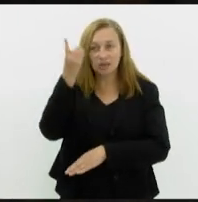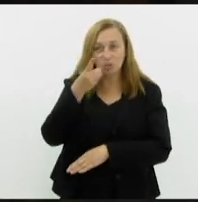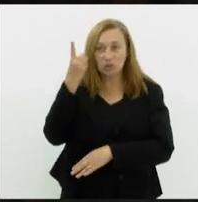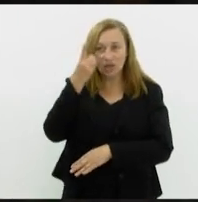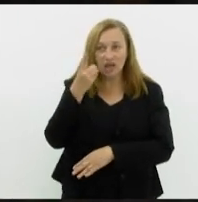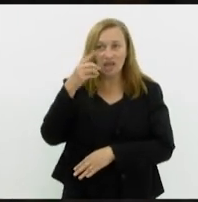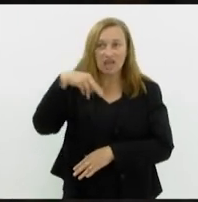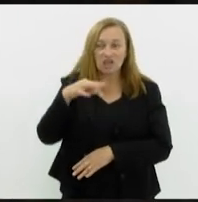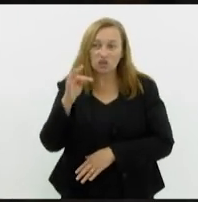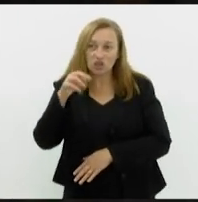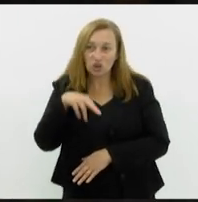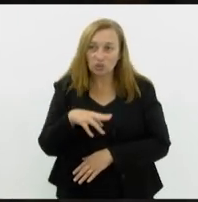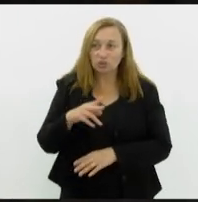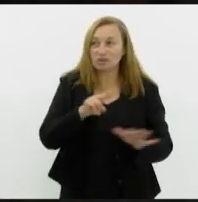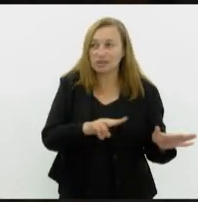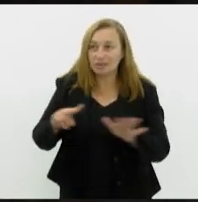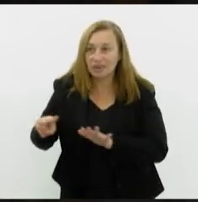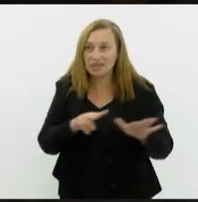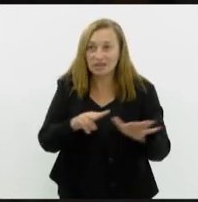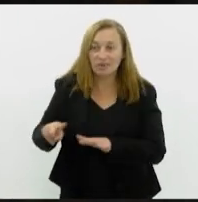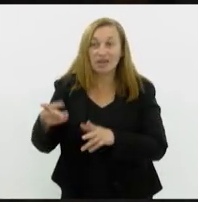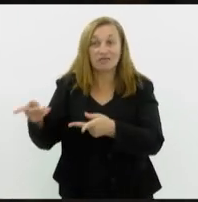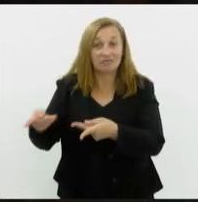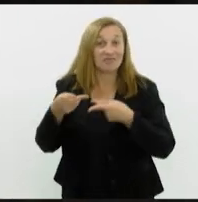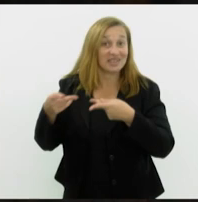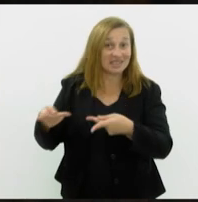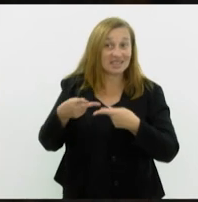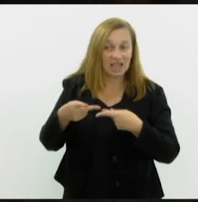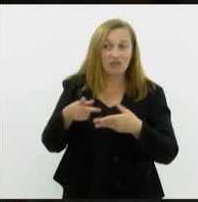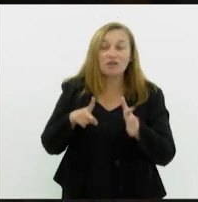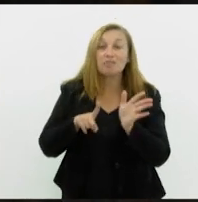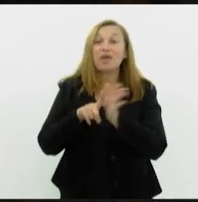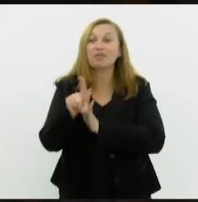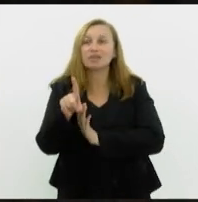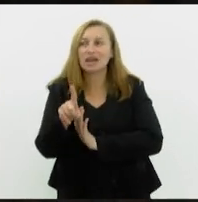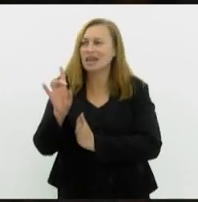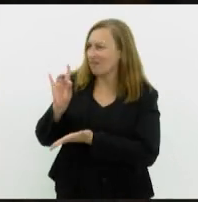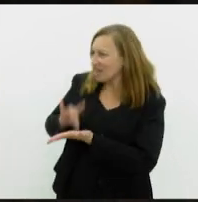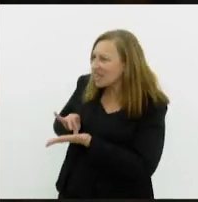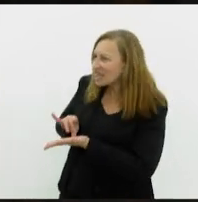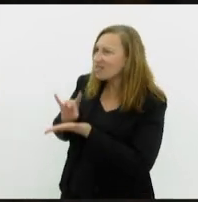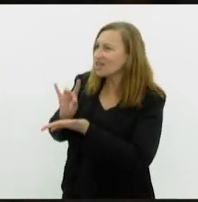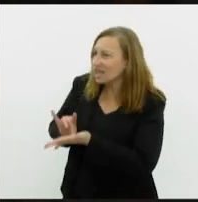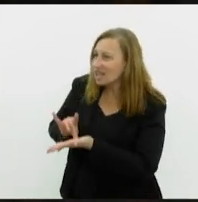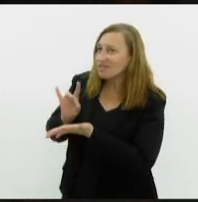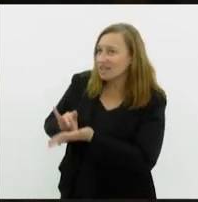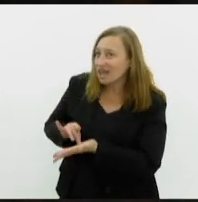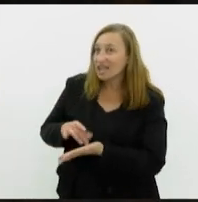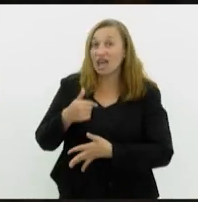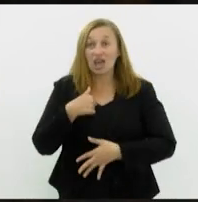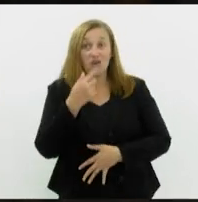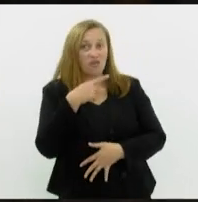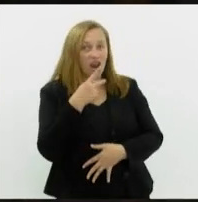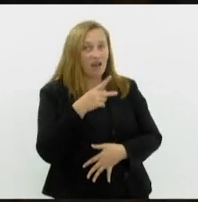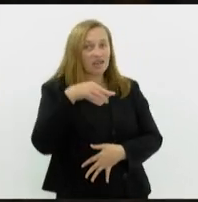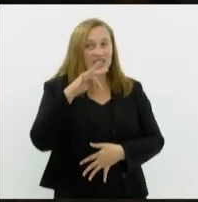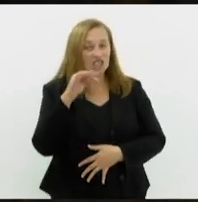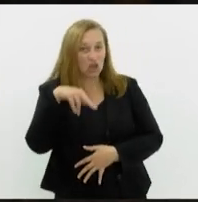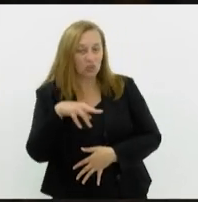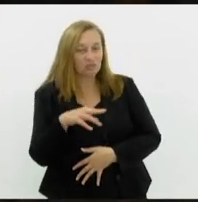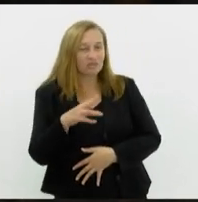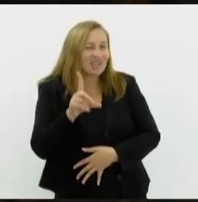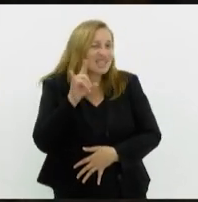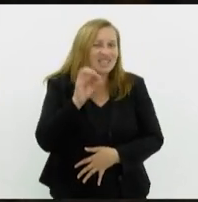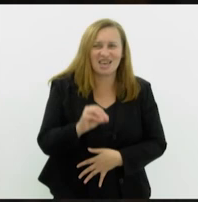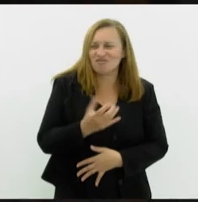aí o Nildo toda semana ia lá no meu gabinete perguntar se isso era verdade. E eu falava, Nildo, está muito cedo